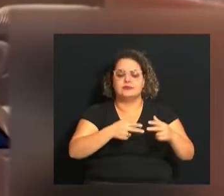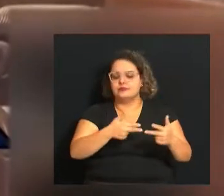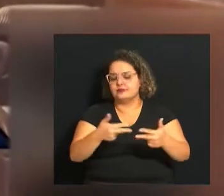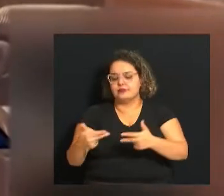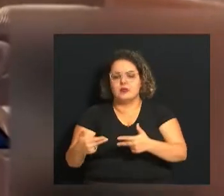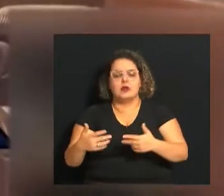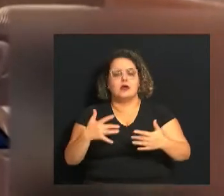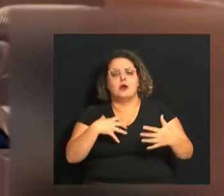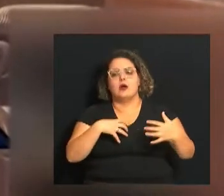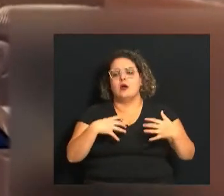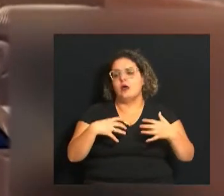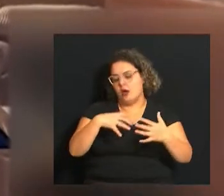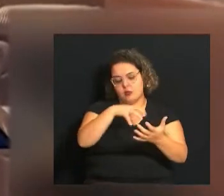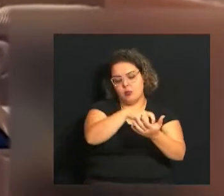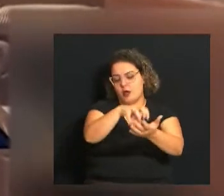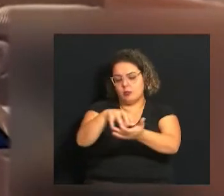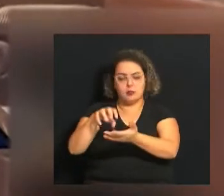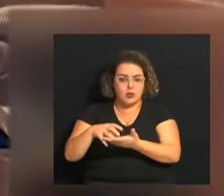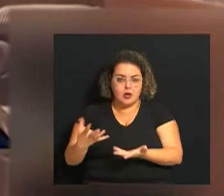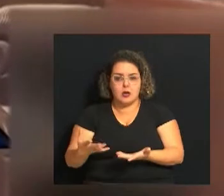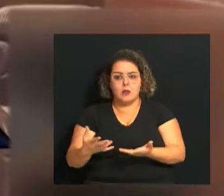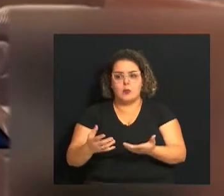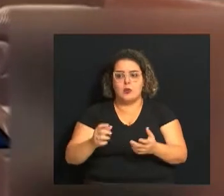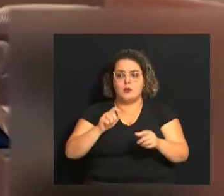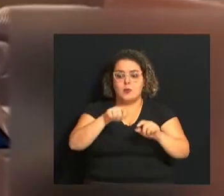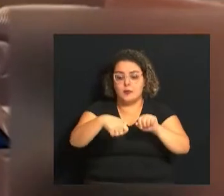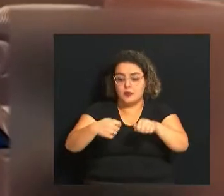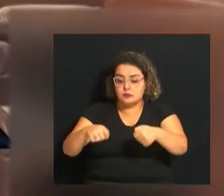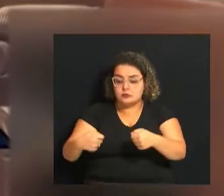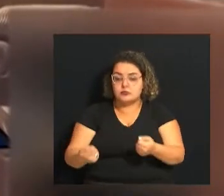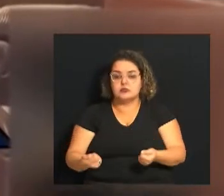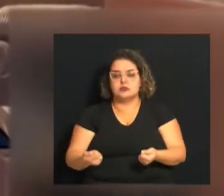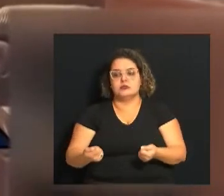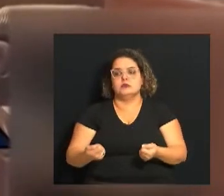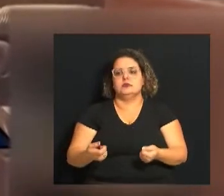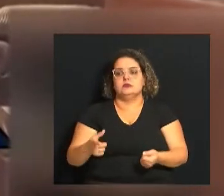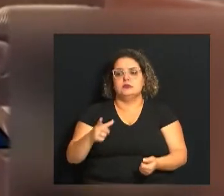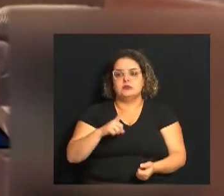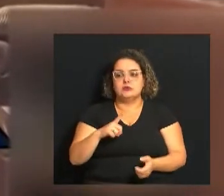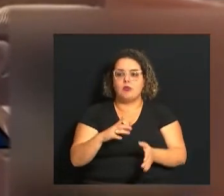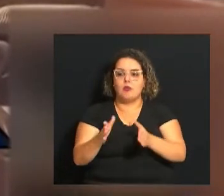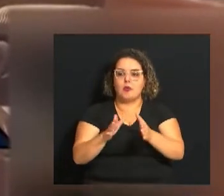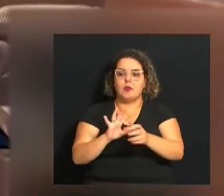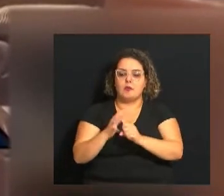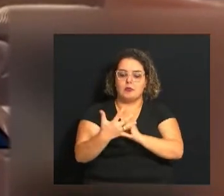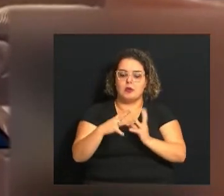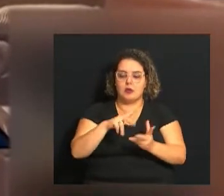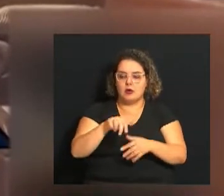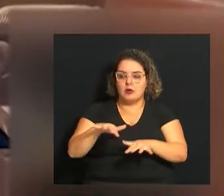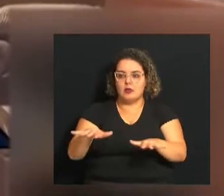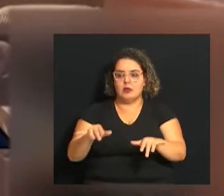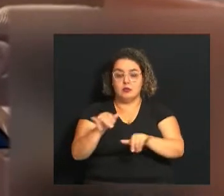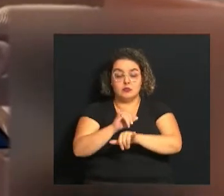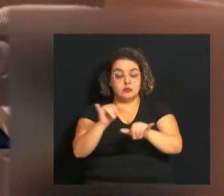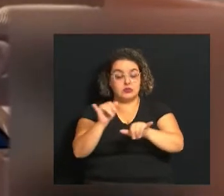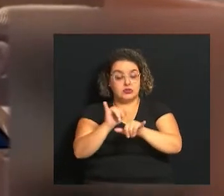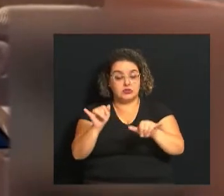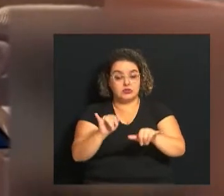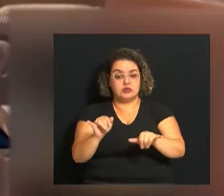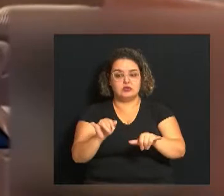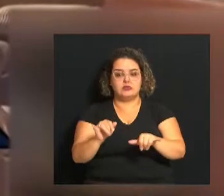do judiciário, inclusive com sinalizações, durante a pandemia, houveram campanhas que as